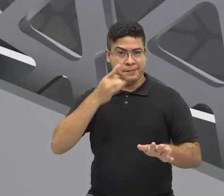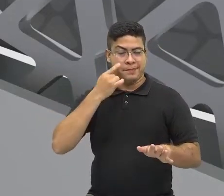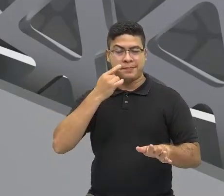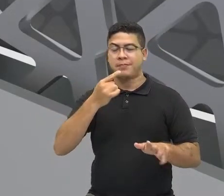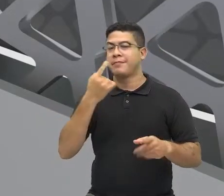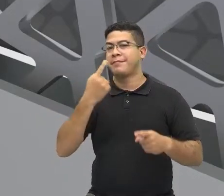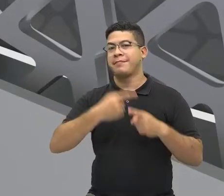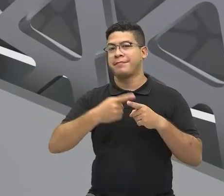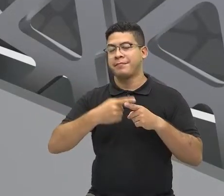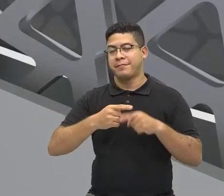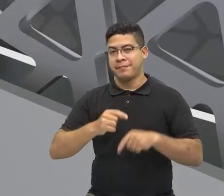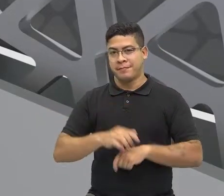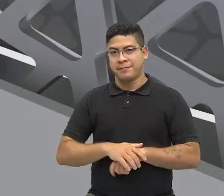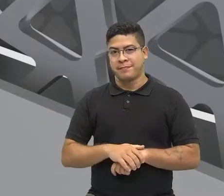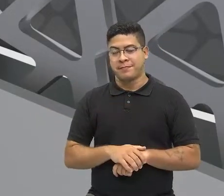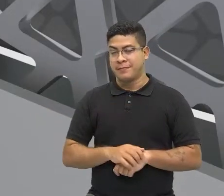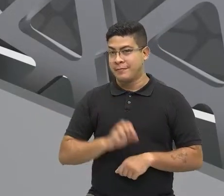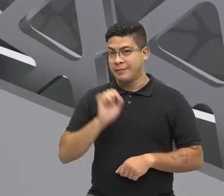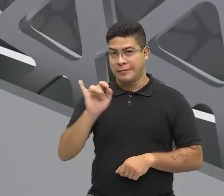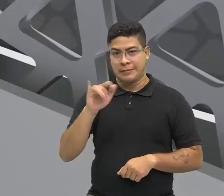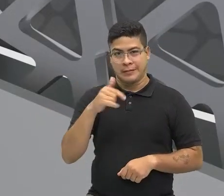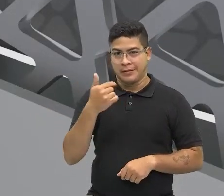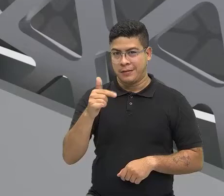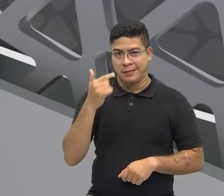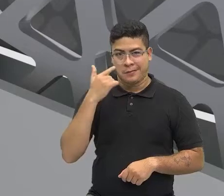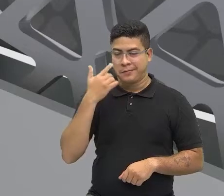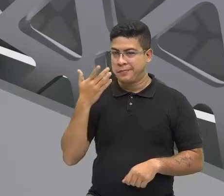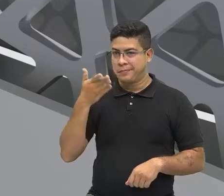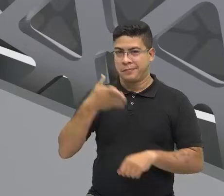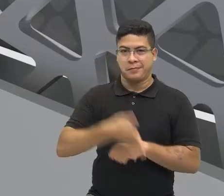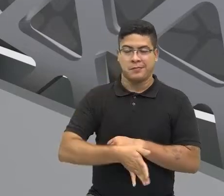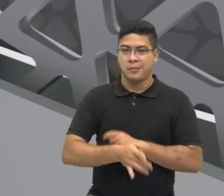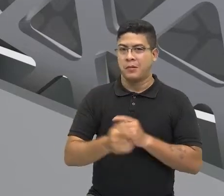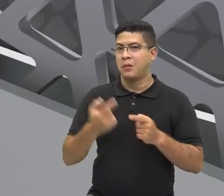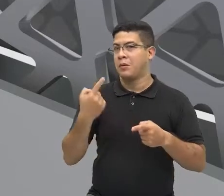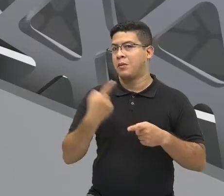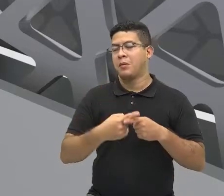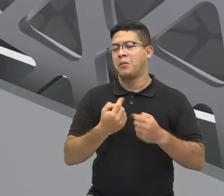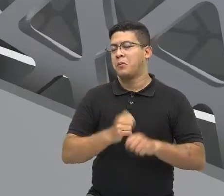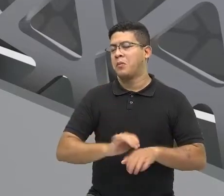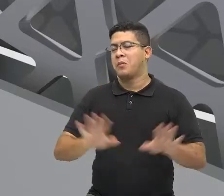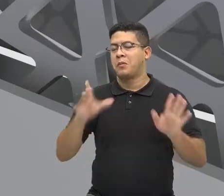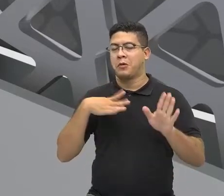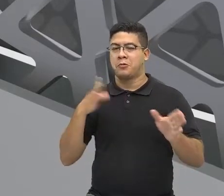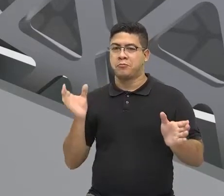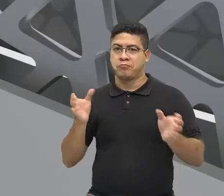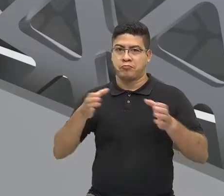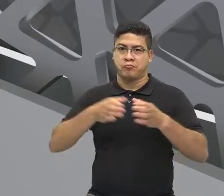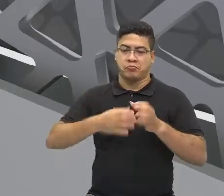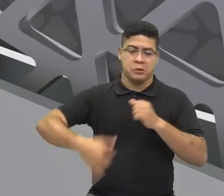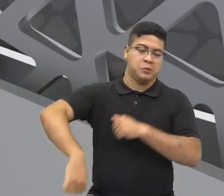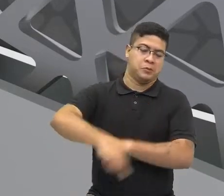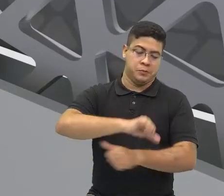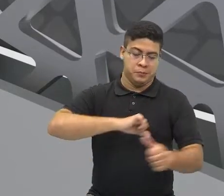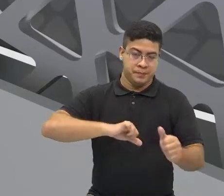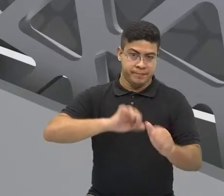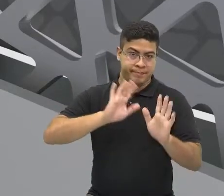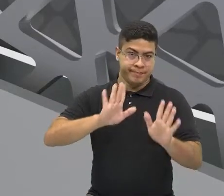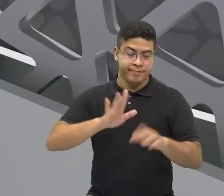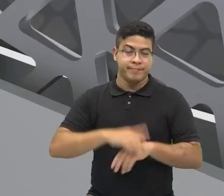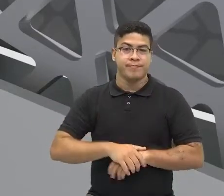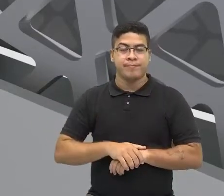Radicalizar porque, se não fosse para isso, não haveria vanguarda. Tudo tinha que mudar. Então, desta